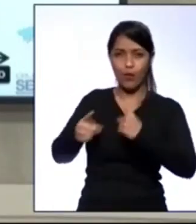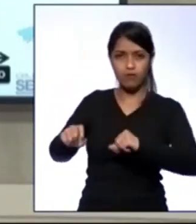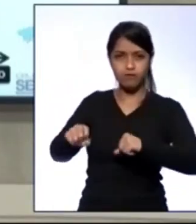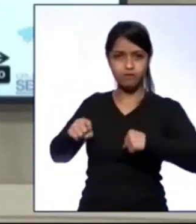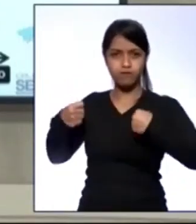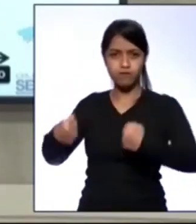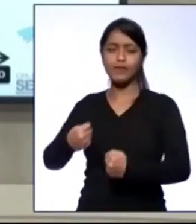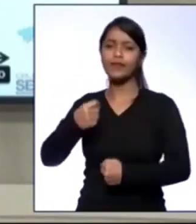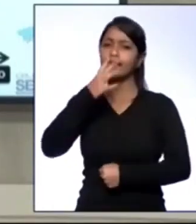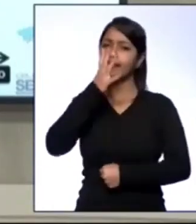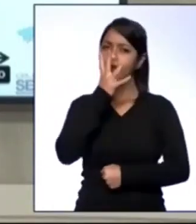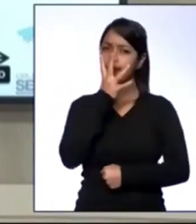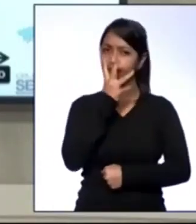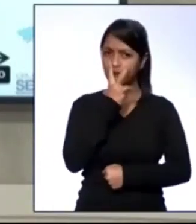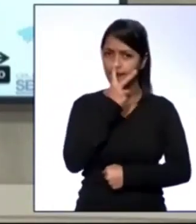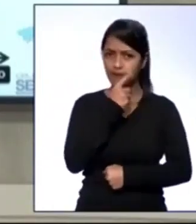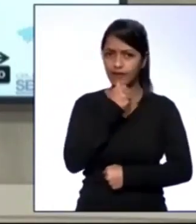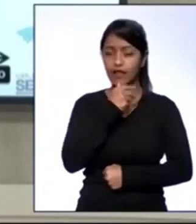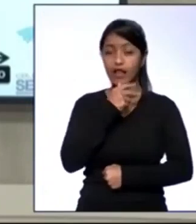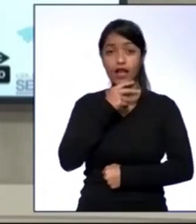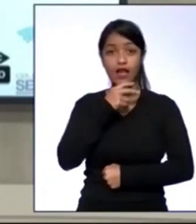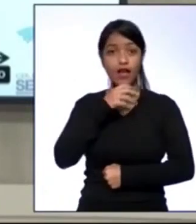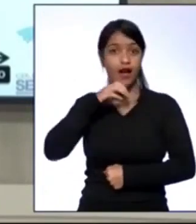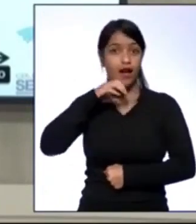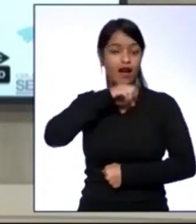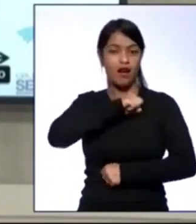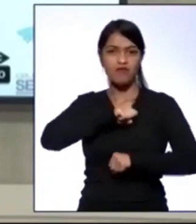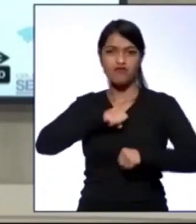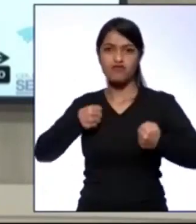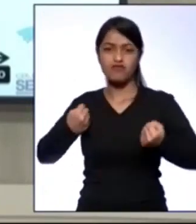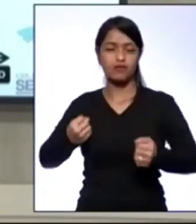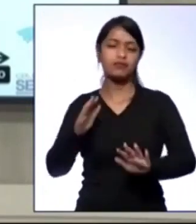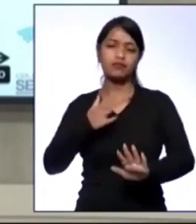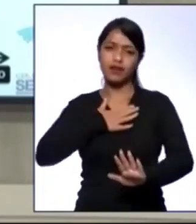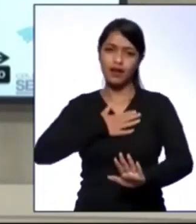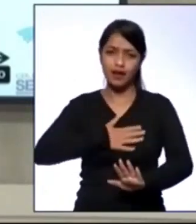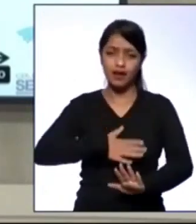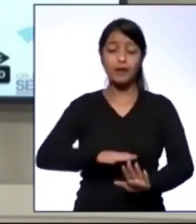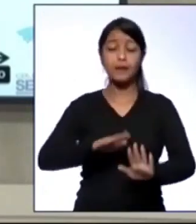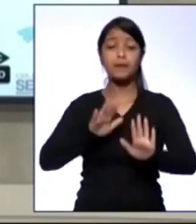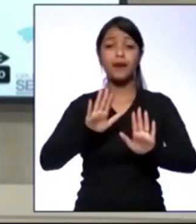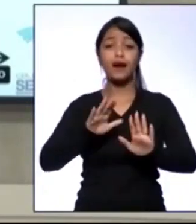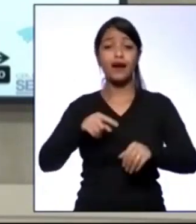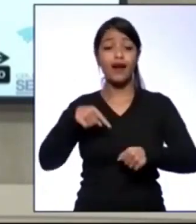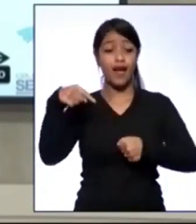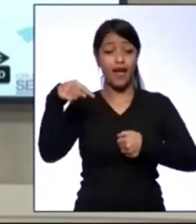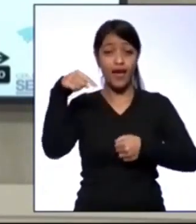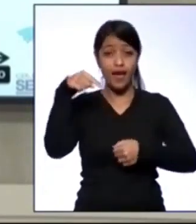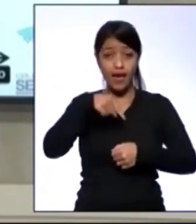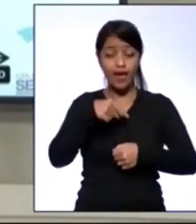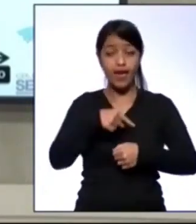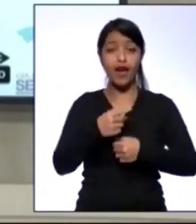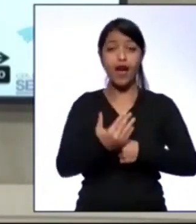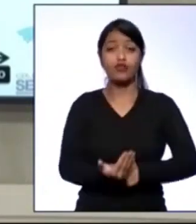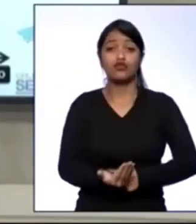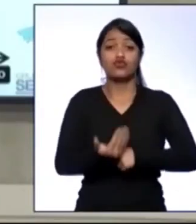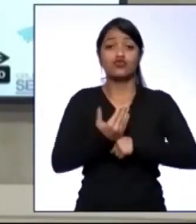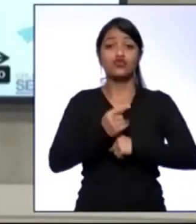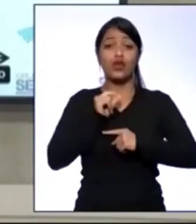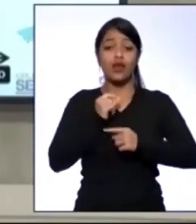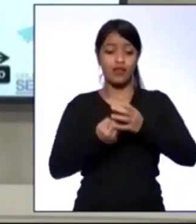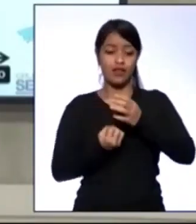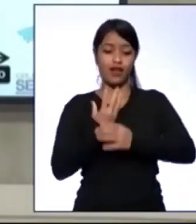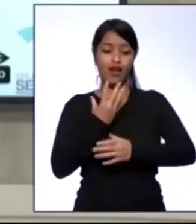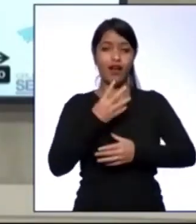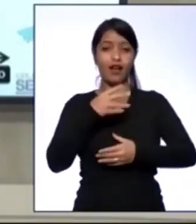ela é pouco intensa, porém é ela que vai determinar o aparecimento de